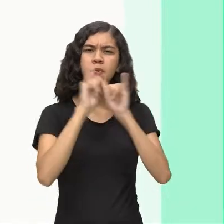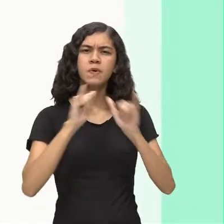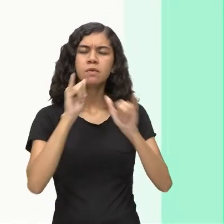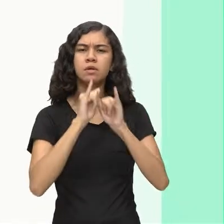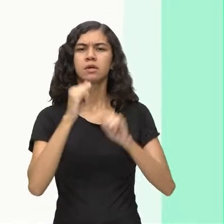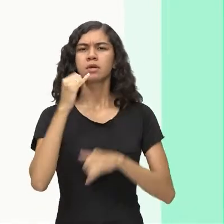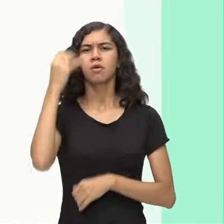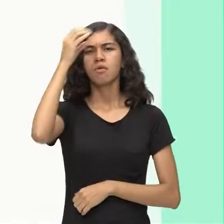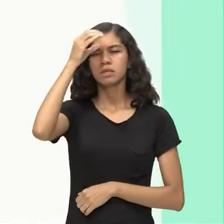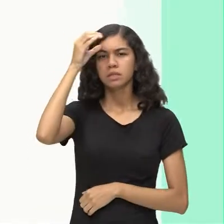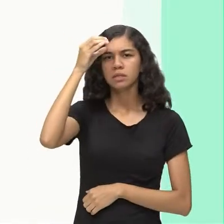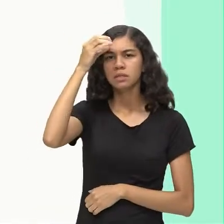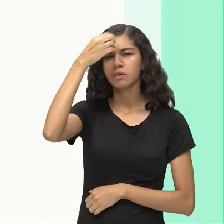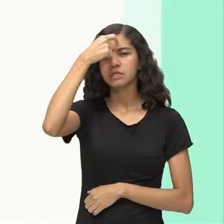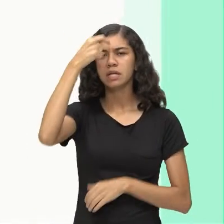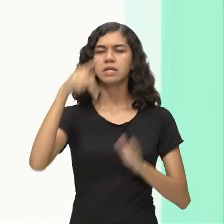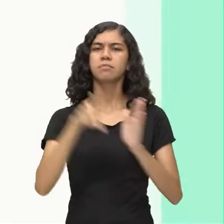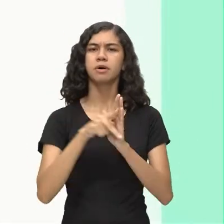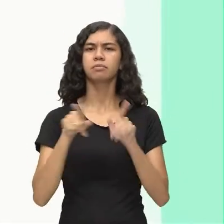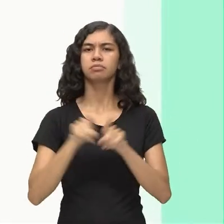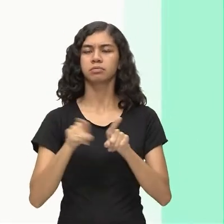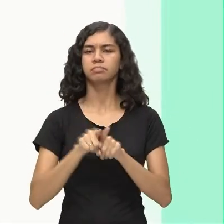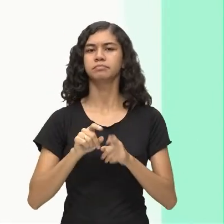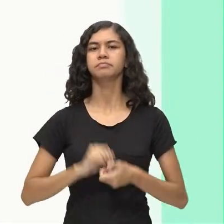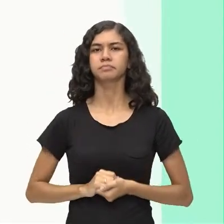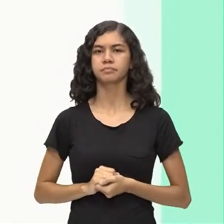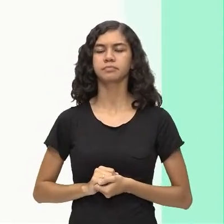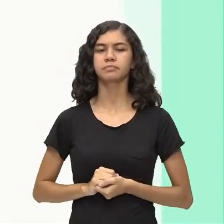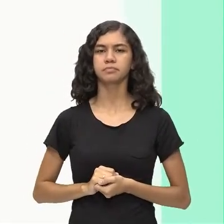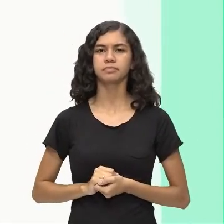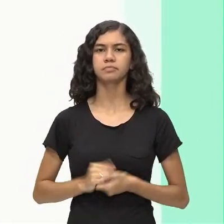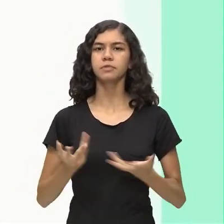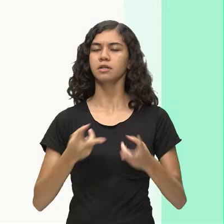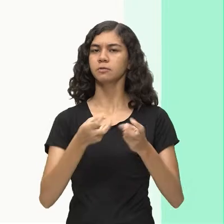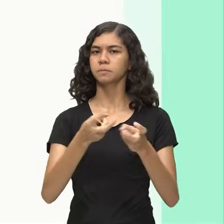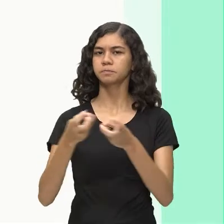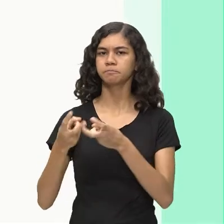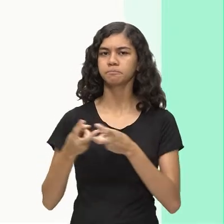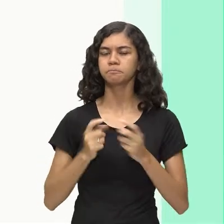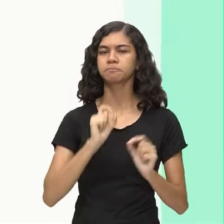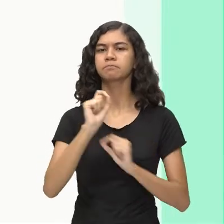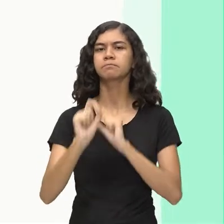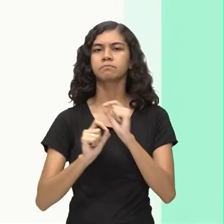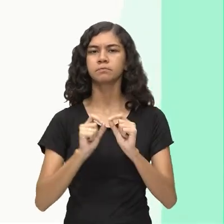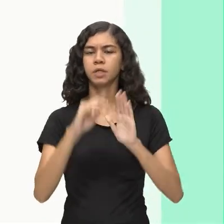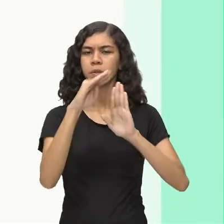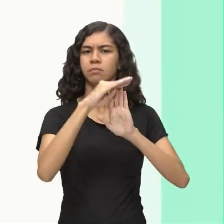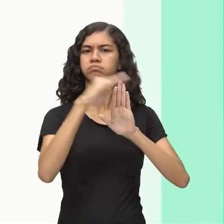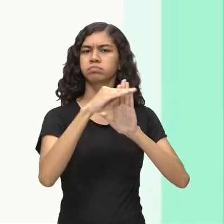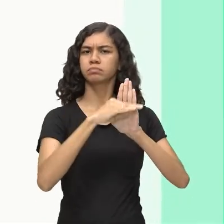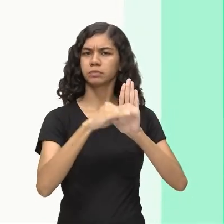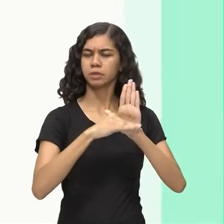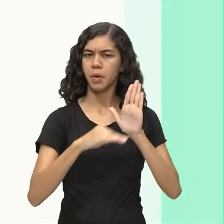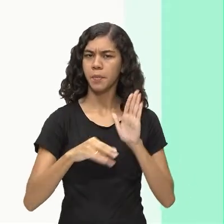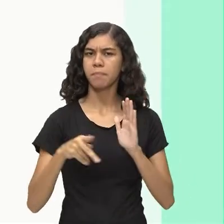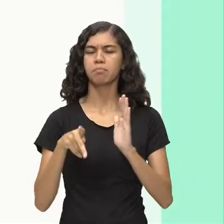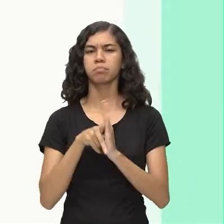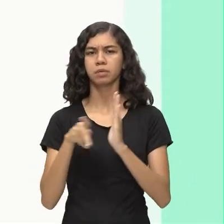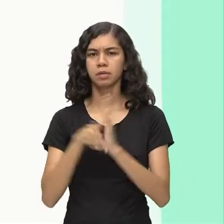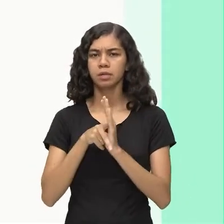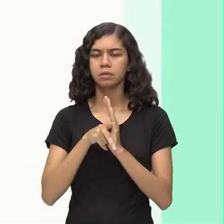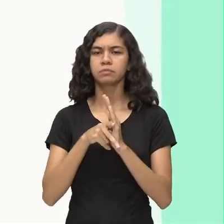fatores determinantes para esse resultado. Então a gente vai observar aqui no boletim epidemiológico de HIV e